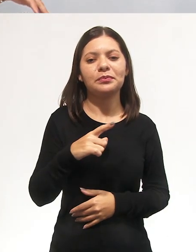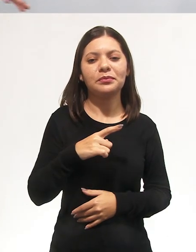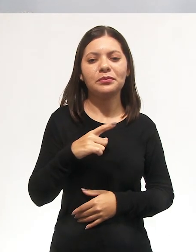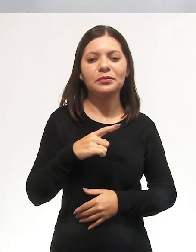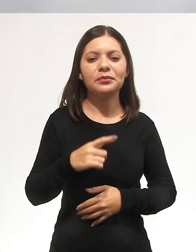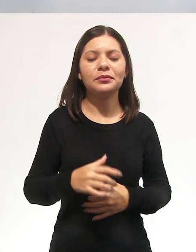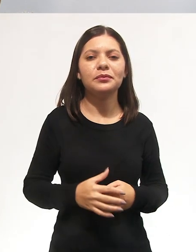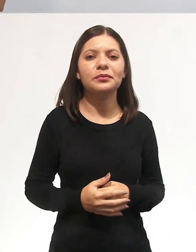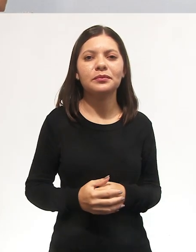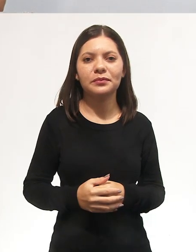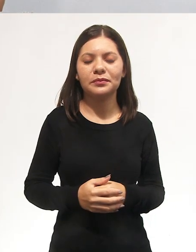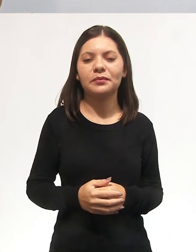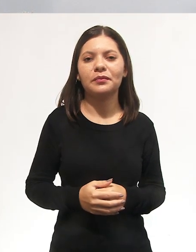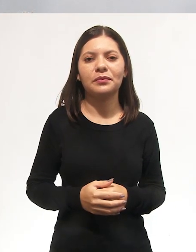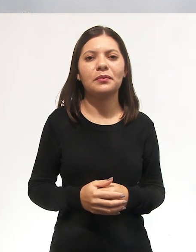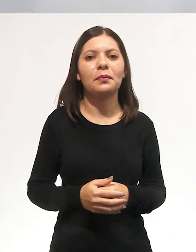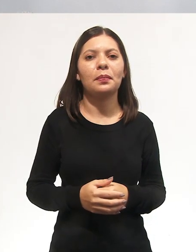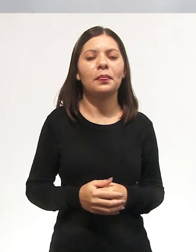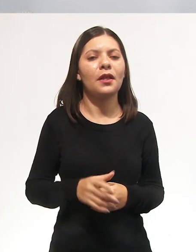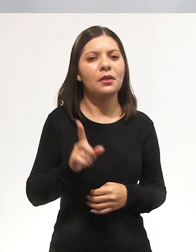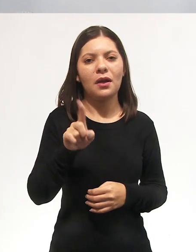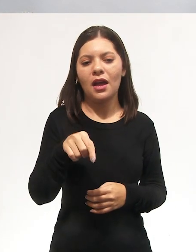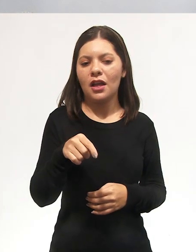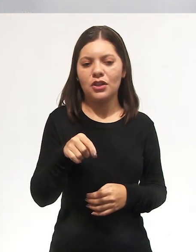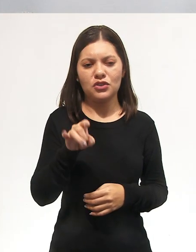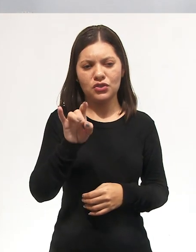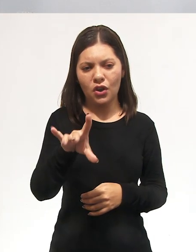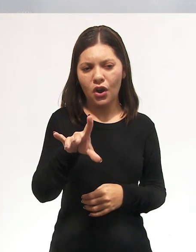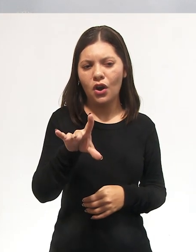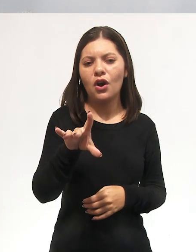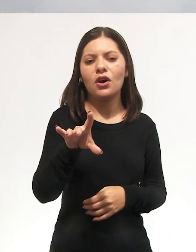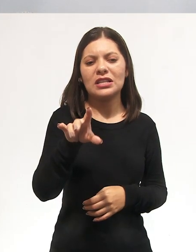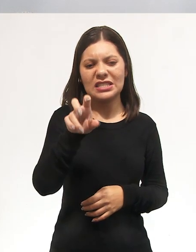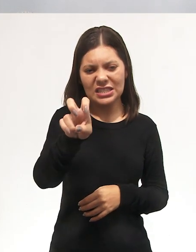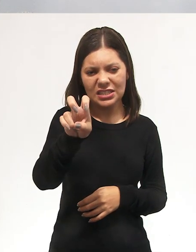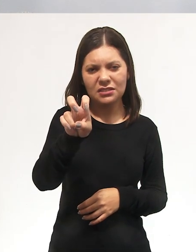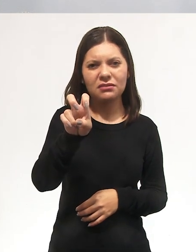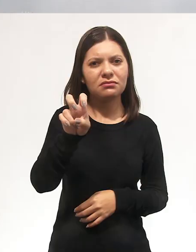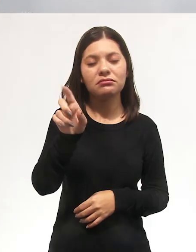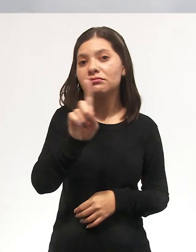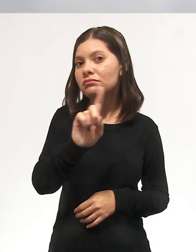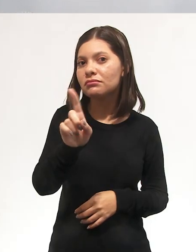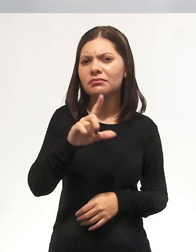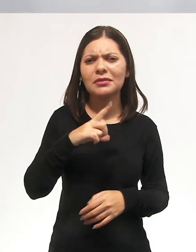não é número clausus, fazer igual no direito, não é um número fechado. Existem outras